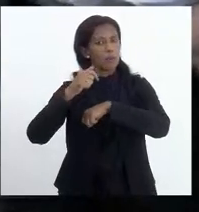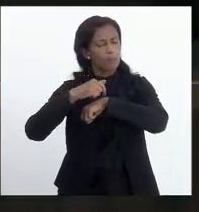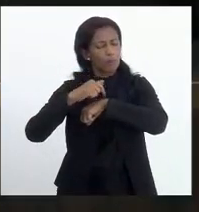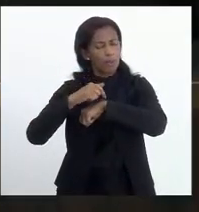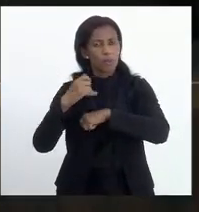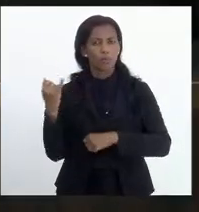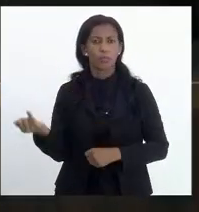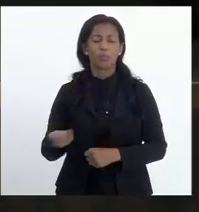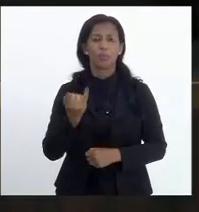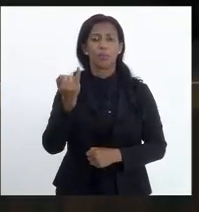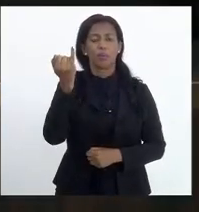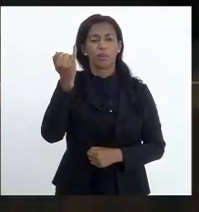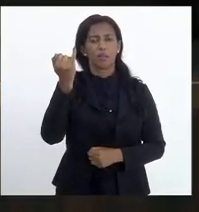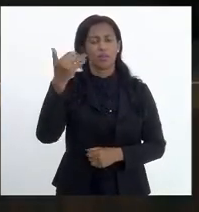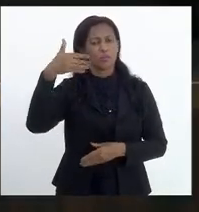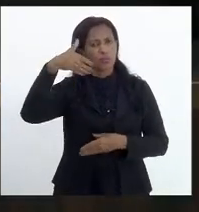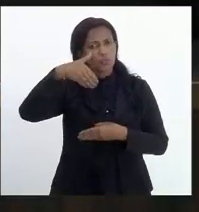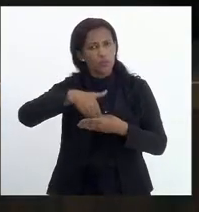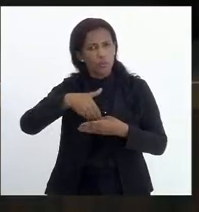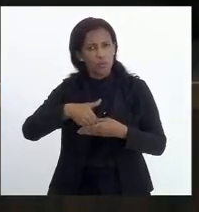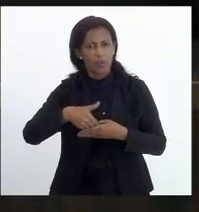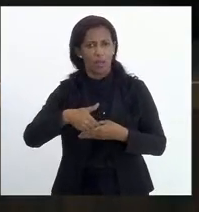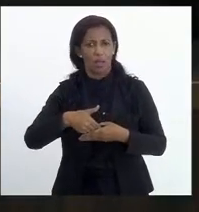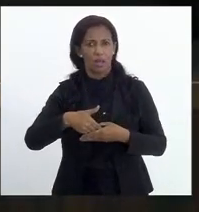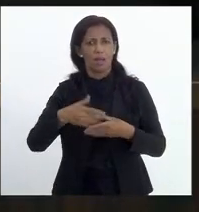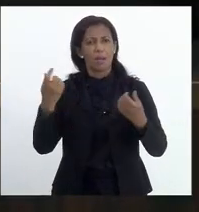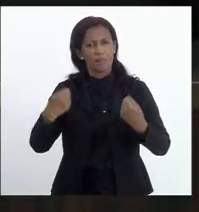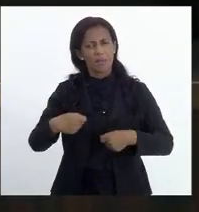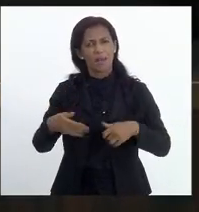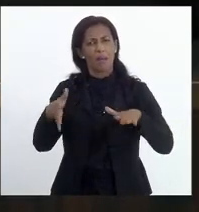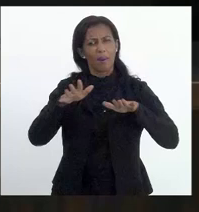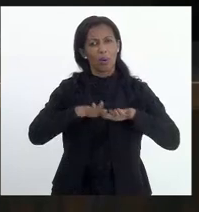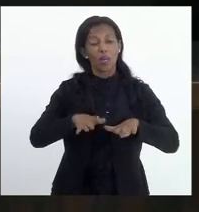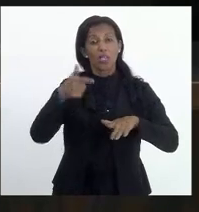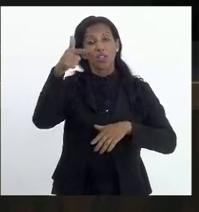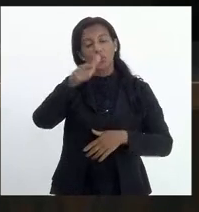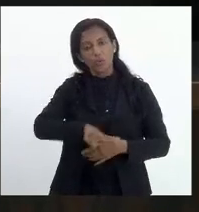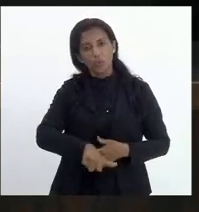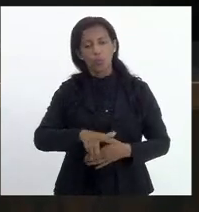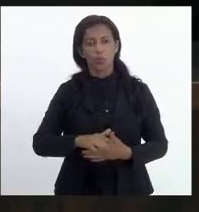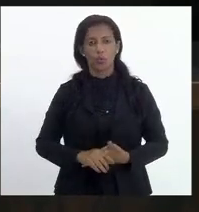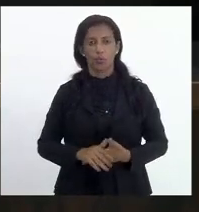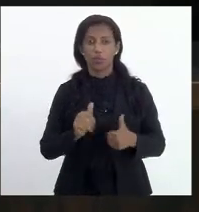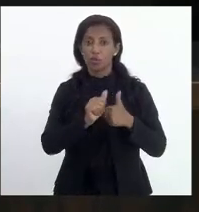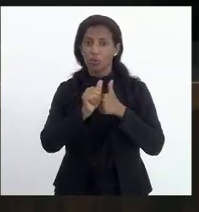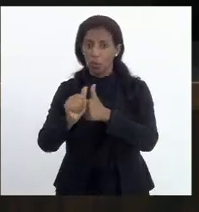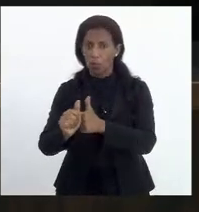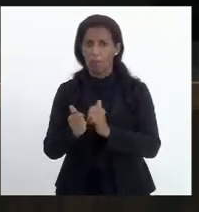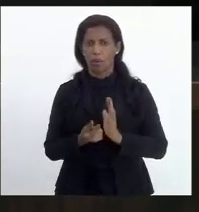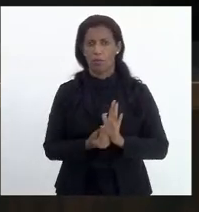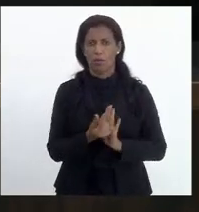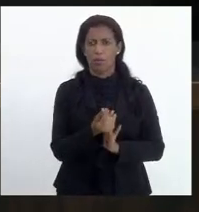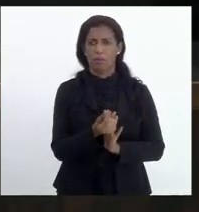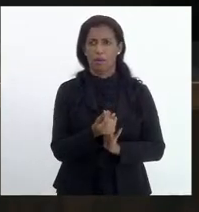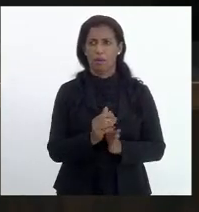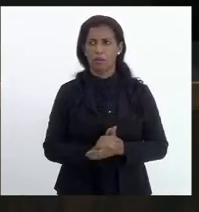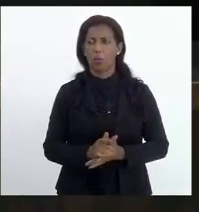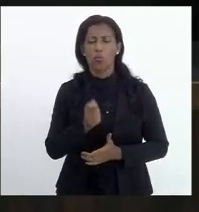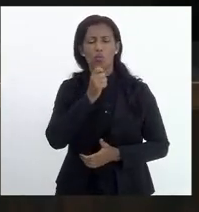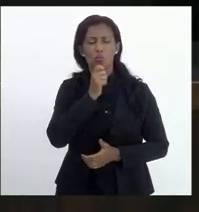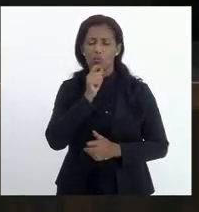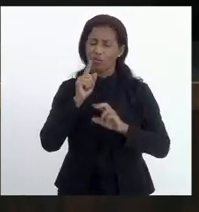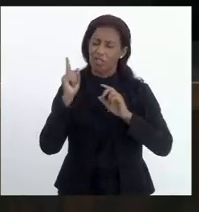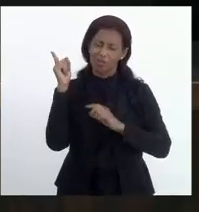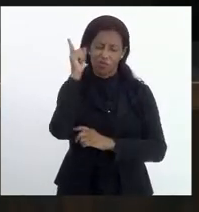importante, e a gente precisava votar para aderir. E, de novo, a gente acompanha o orçamento, não tem